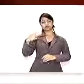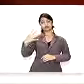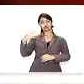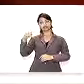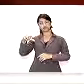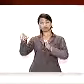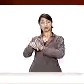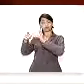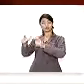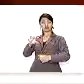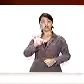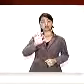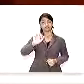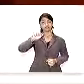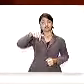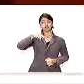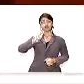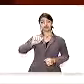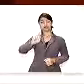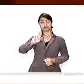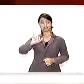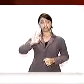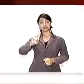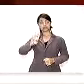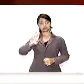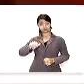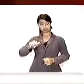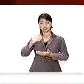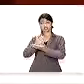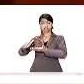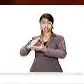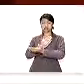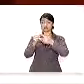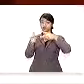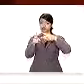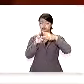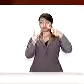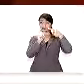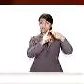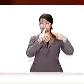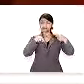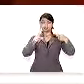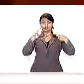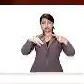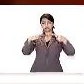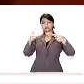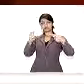Taquarituba Taguaí Fartura divididos em dois lotes sendo o lote um do qum